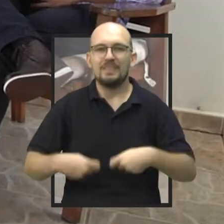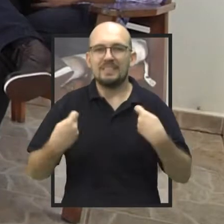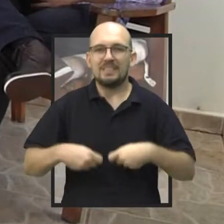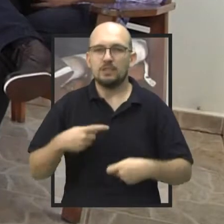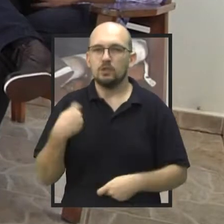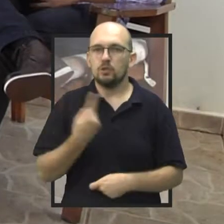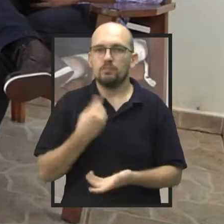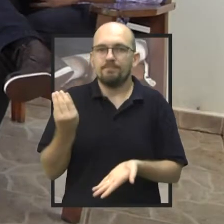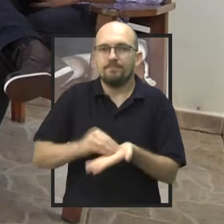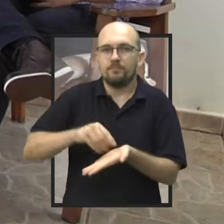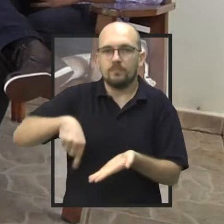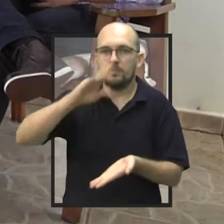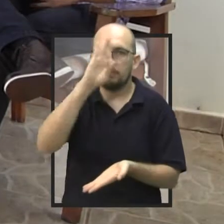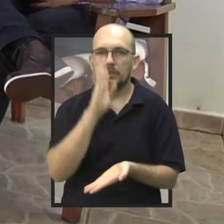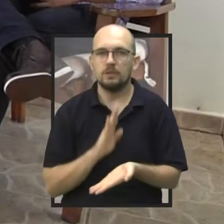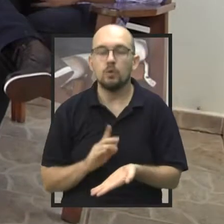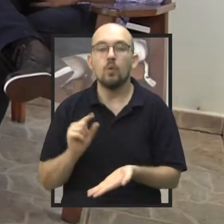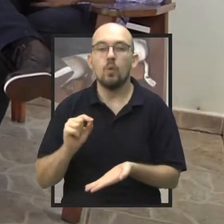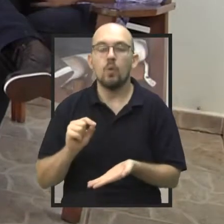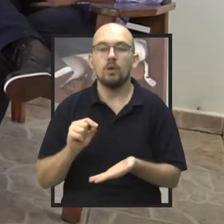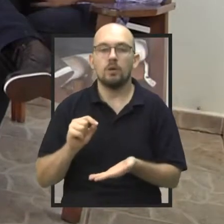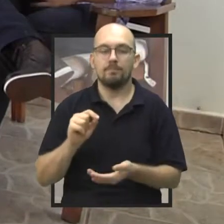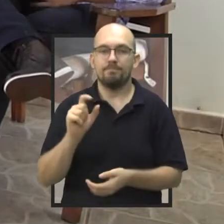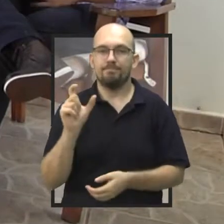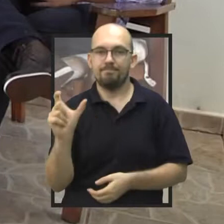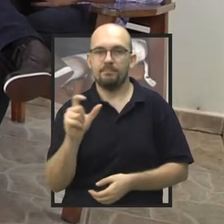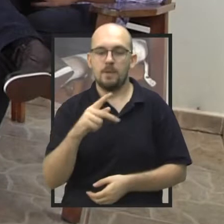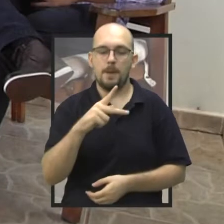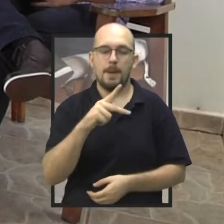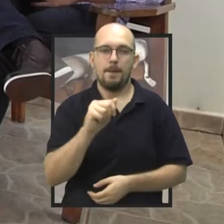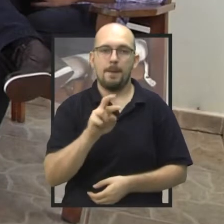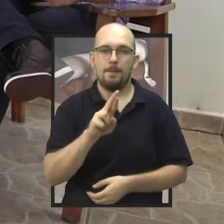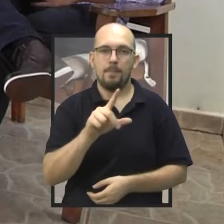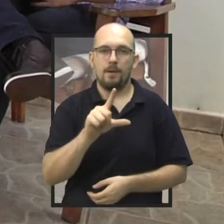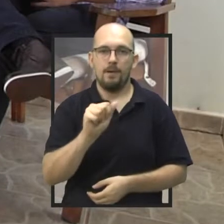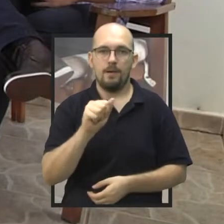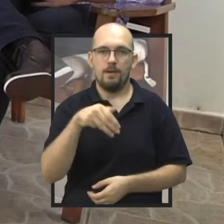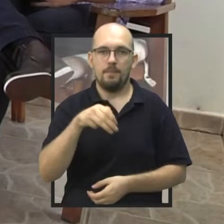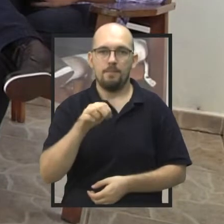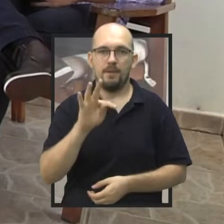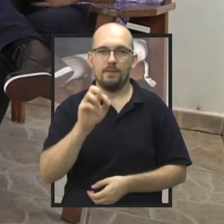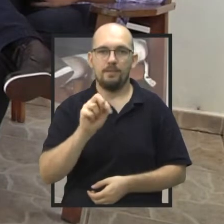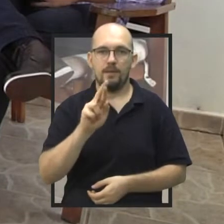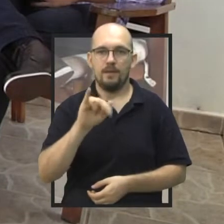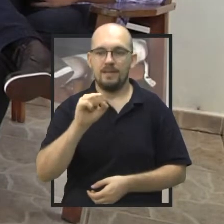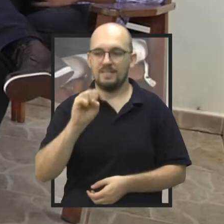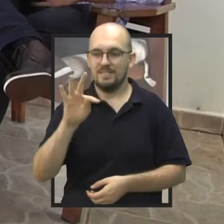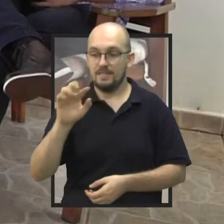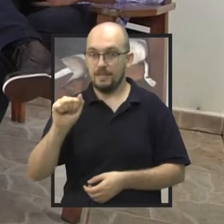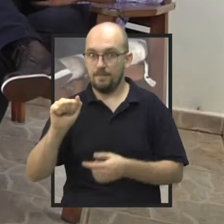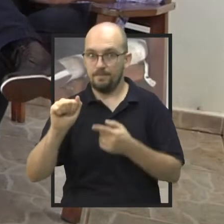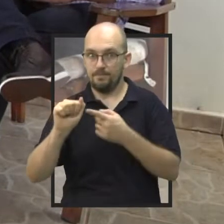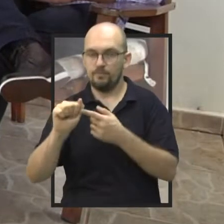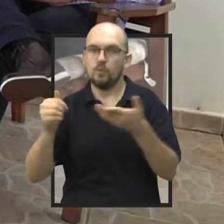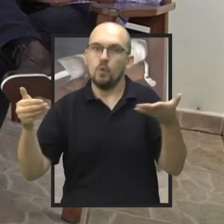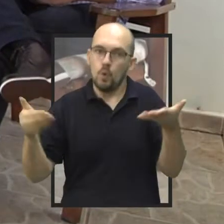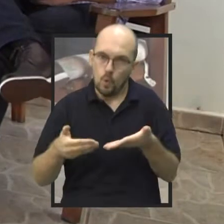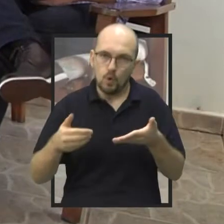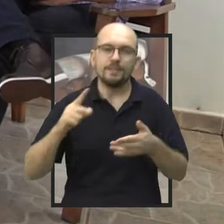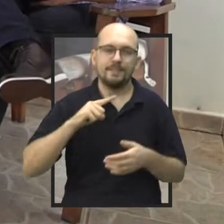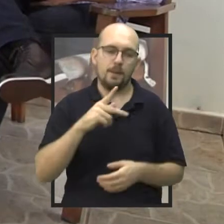nós implantarmos aqui no Brasil o regime parlamentarista de governo. Hoje nós temos o presidencialismo e o senhor propõe